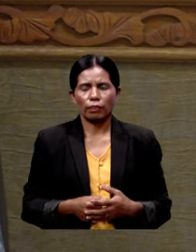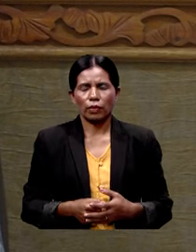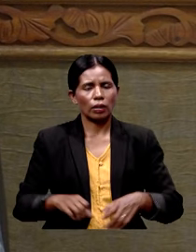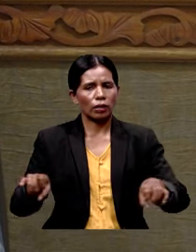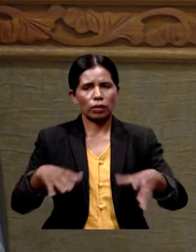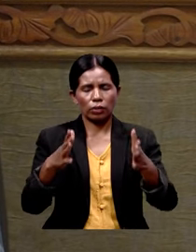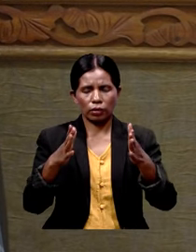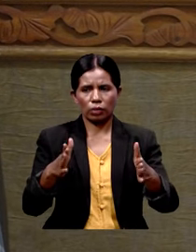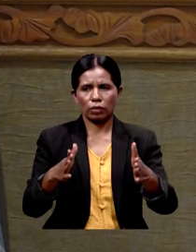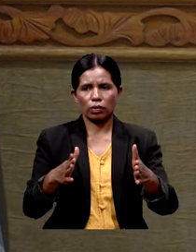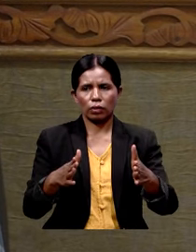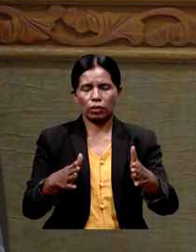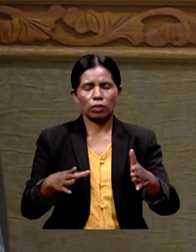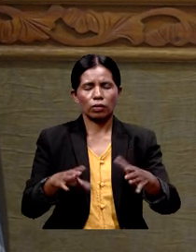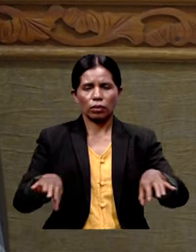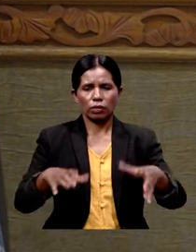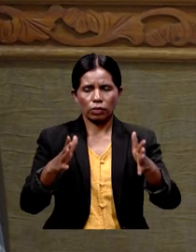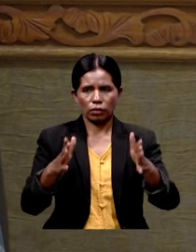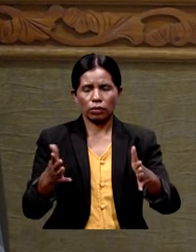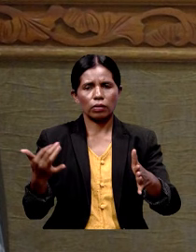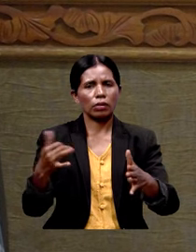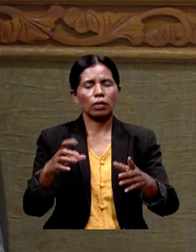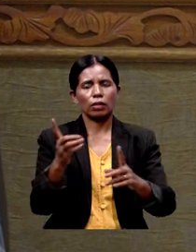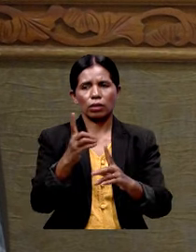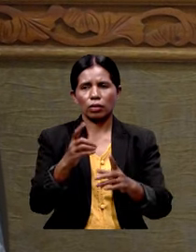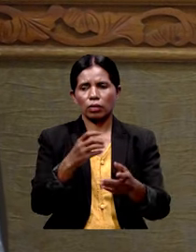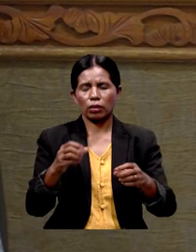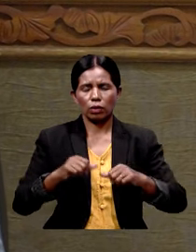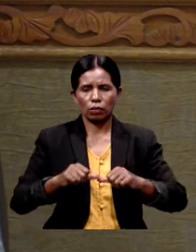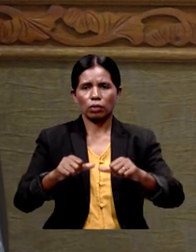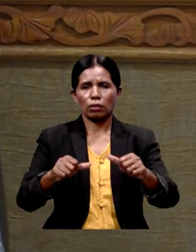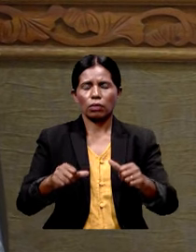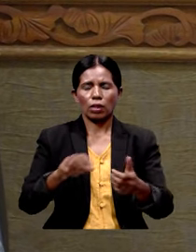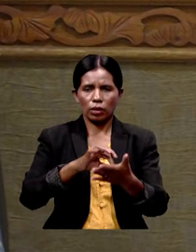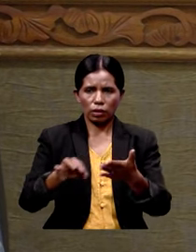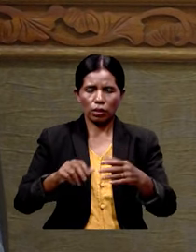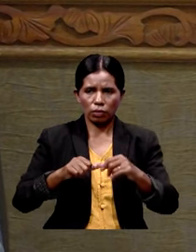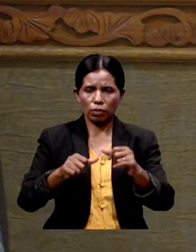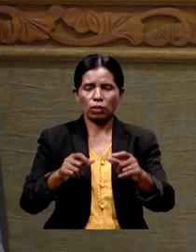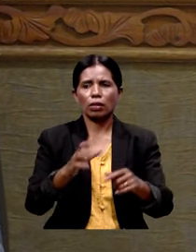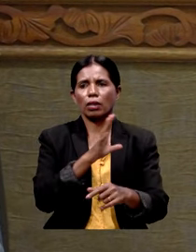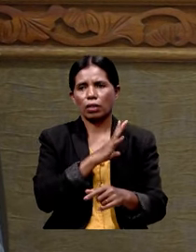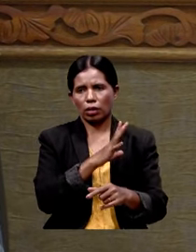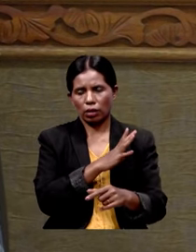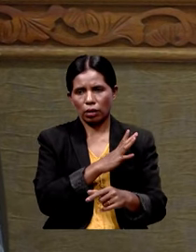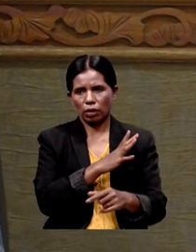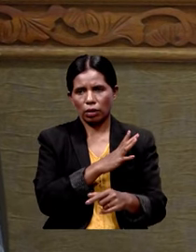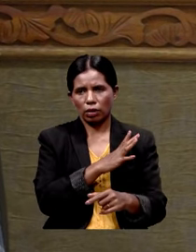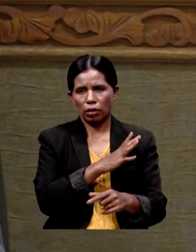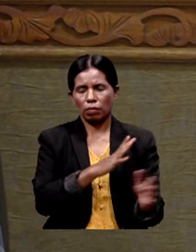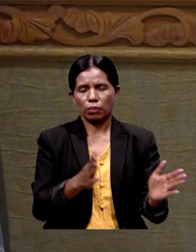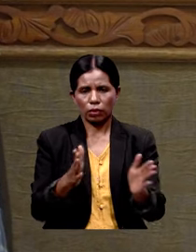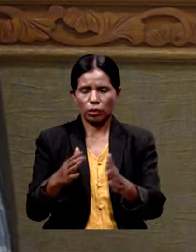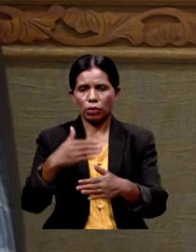funcionário, contratado, se reunia contrato e se dá o celebra, ou não é em processo de